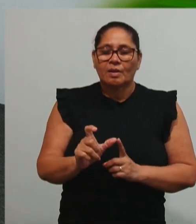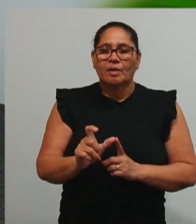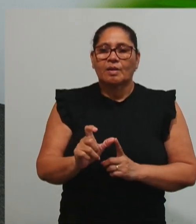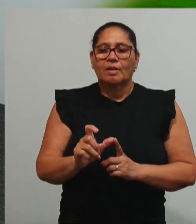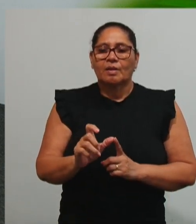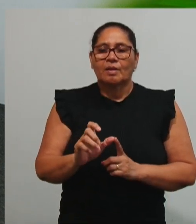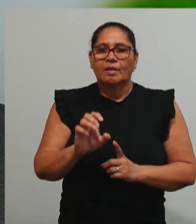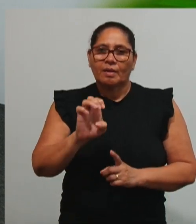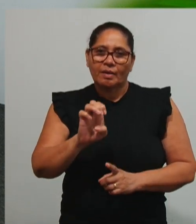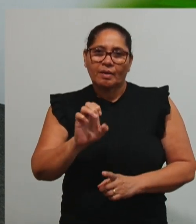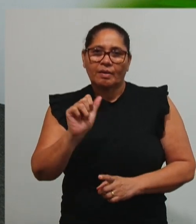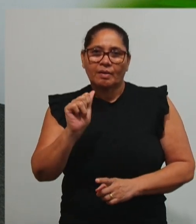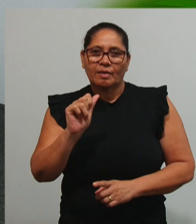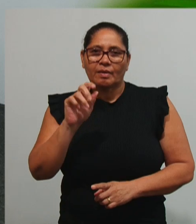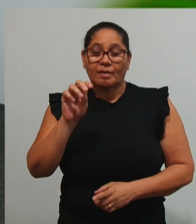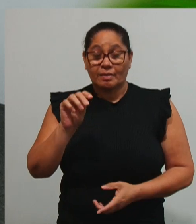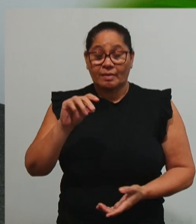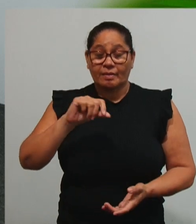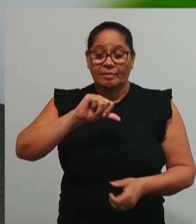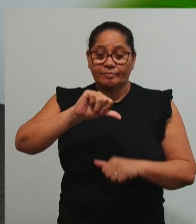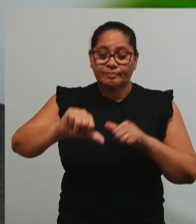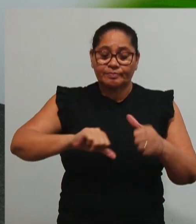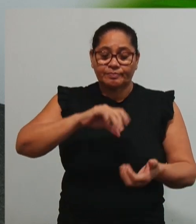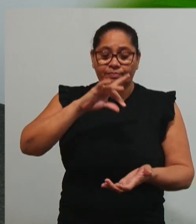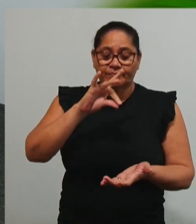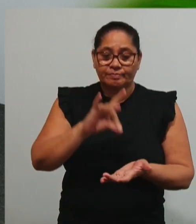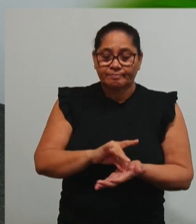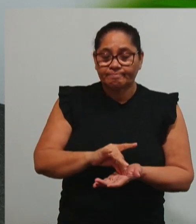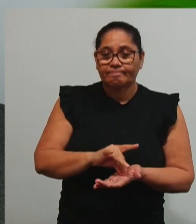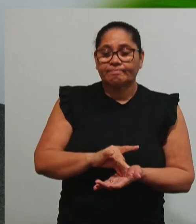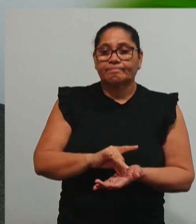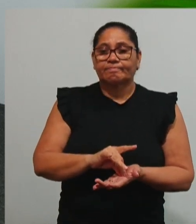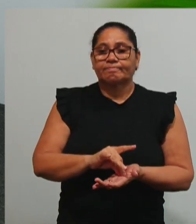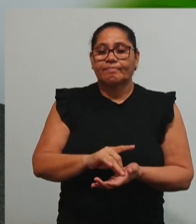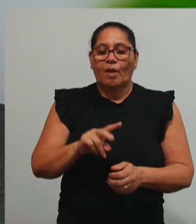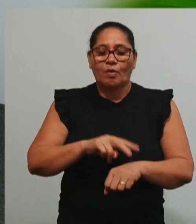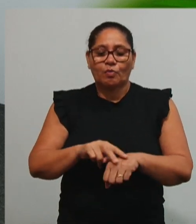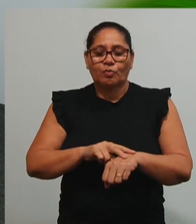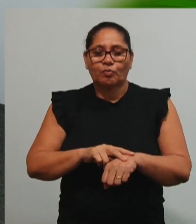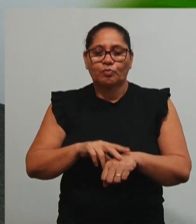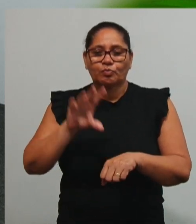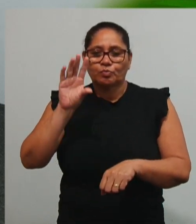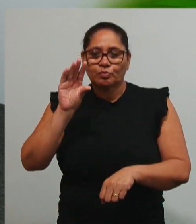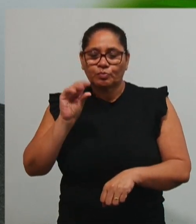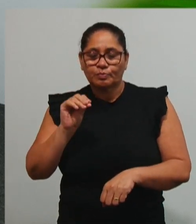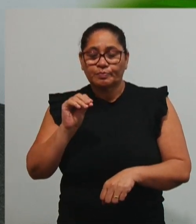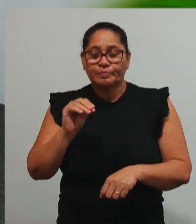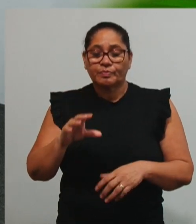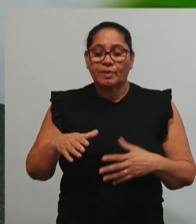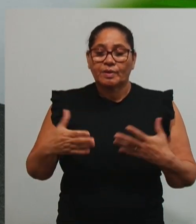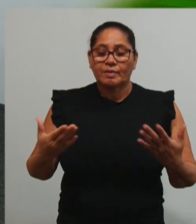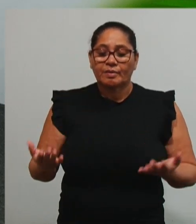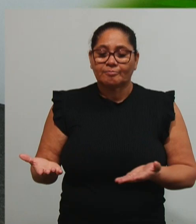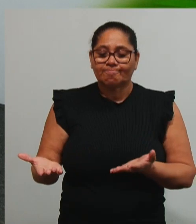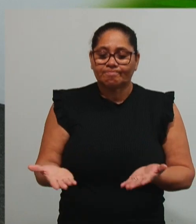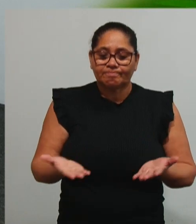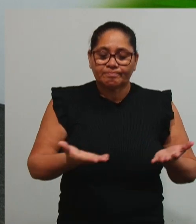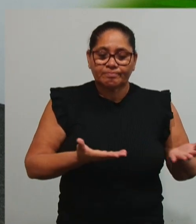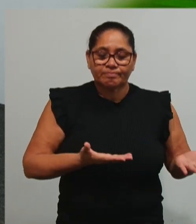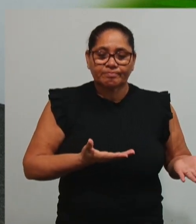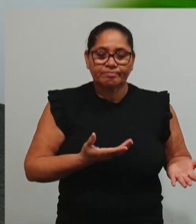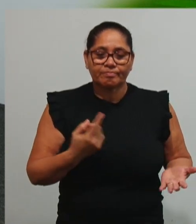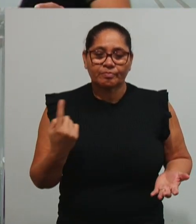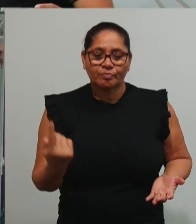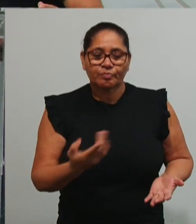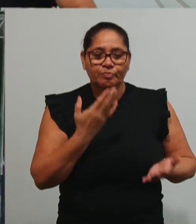iniciais EAD, Mudando Realidades na tonalidade verde escura. Bom, seja bem-vindo à